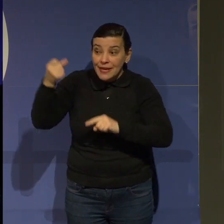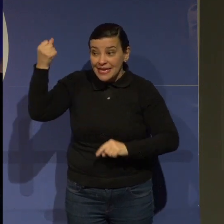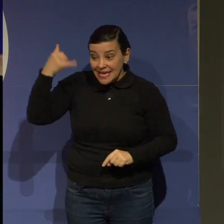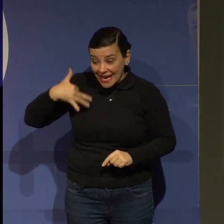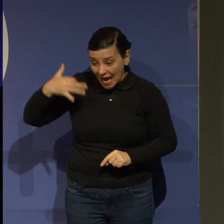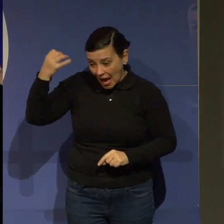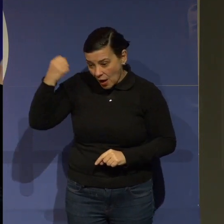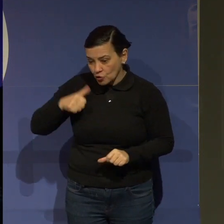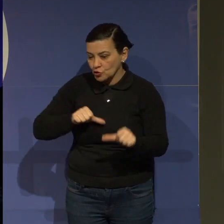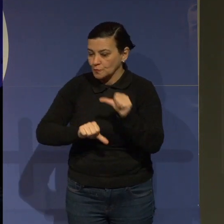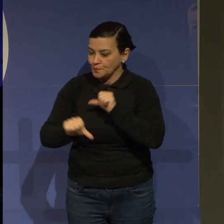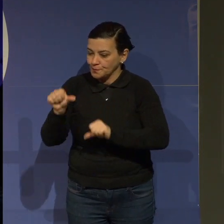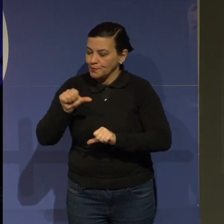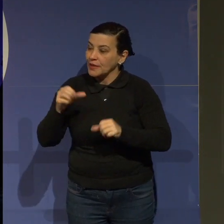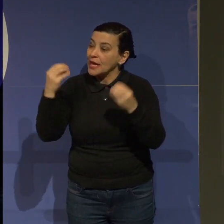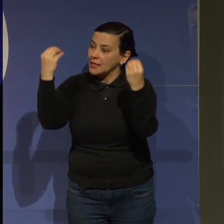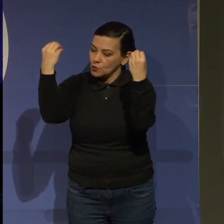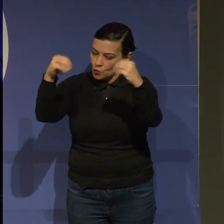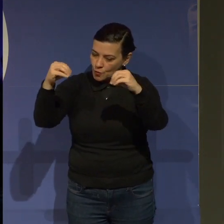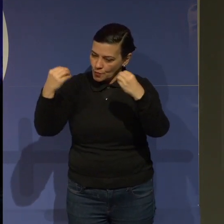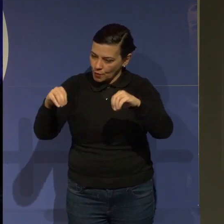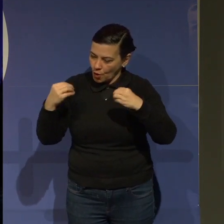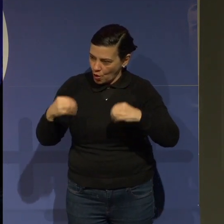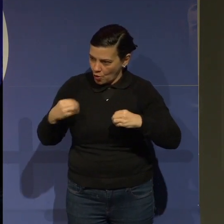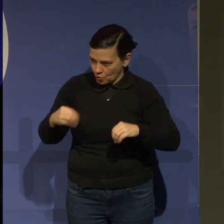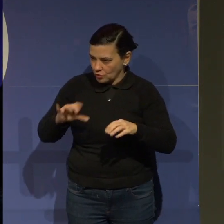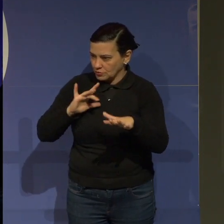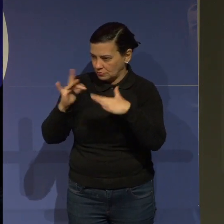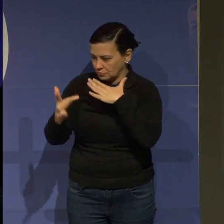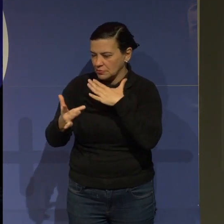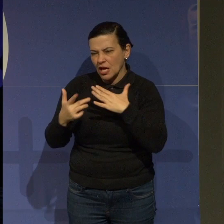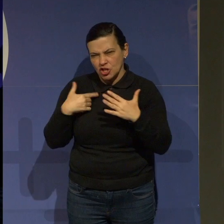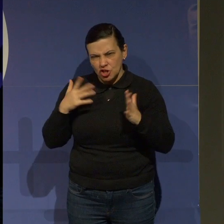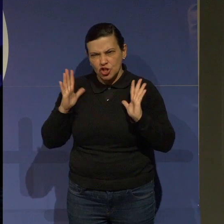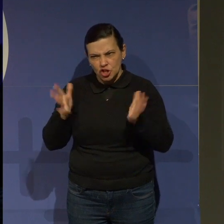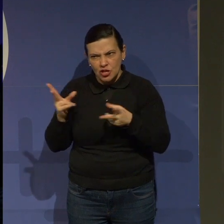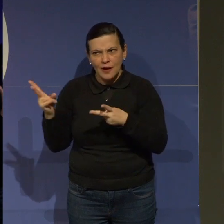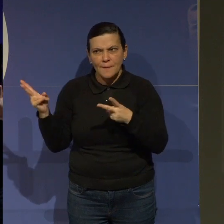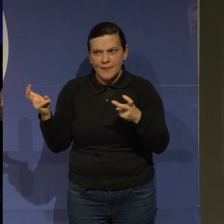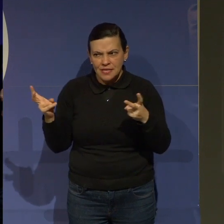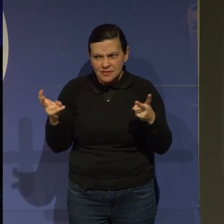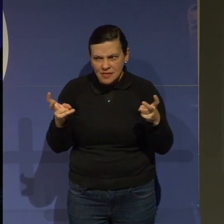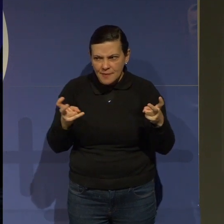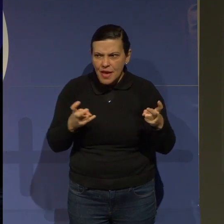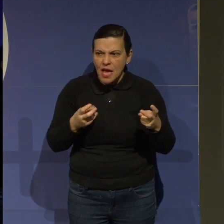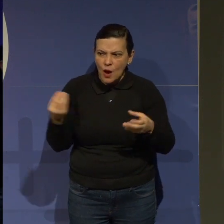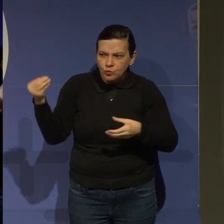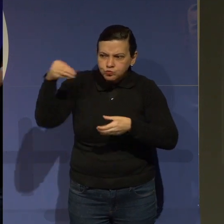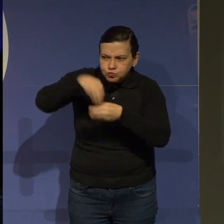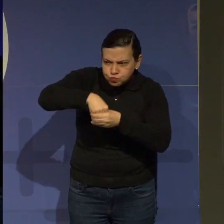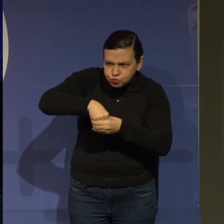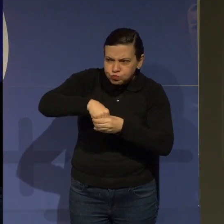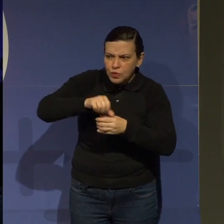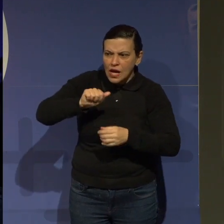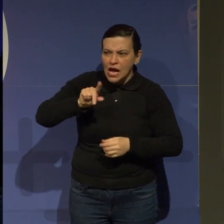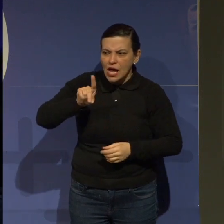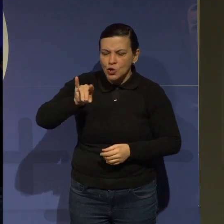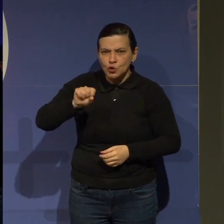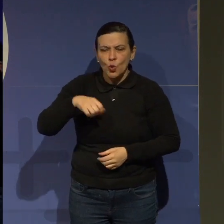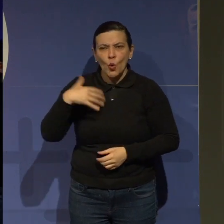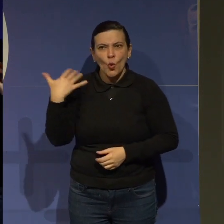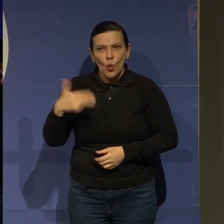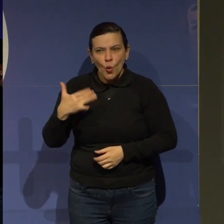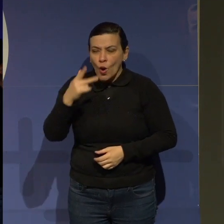leads. Lá no blog da Resultados Digitais, a gente tem comprovado como aumenta muito a conversão e também o tempo que